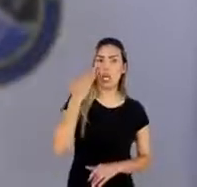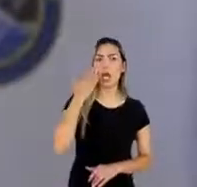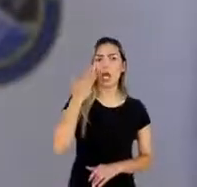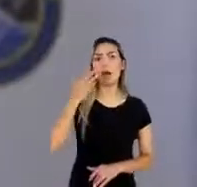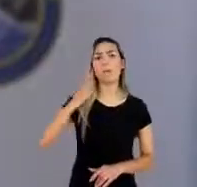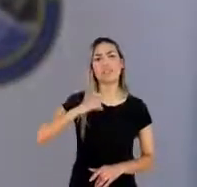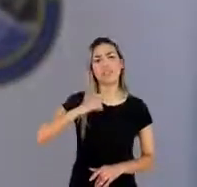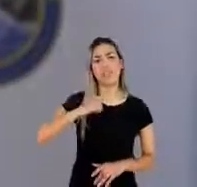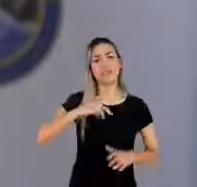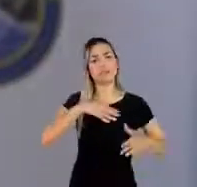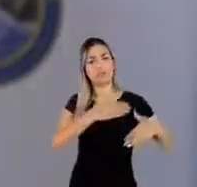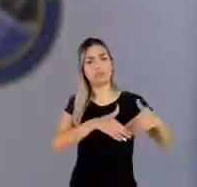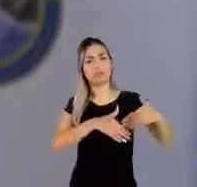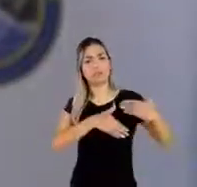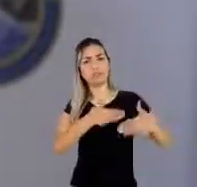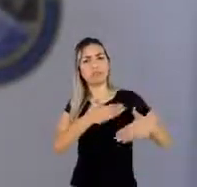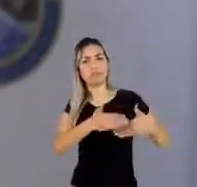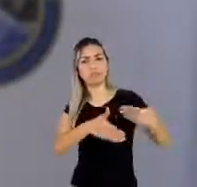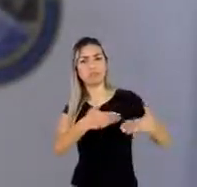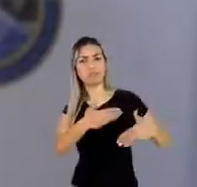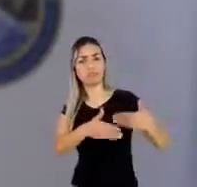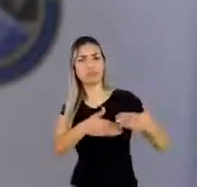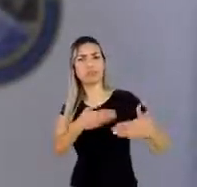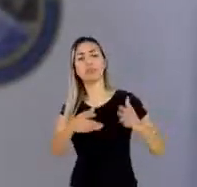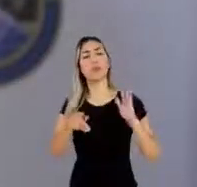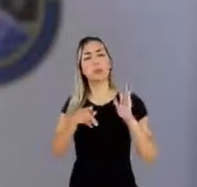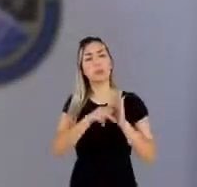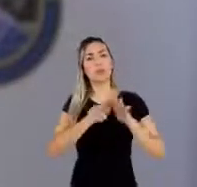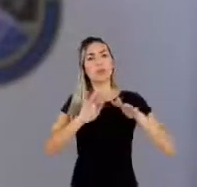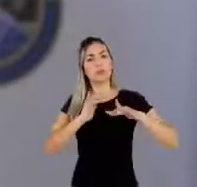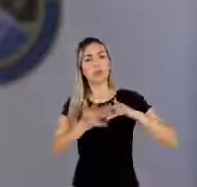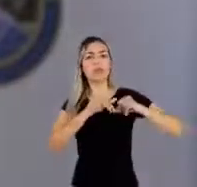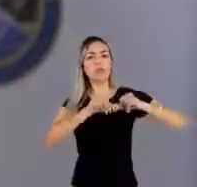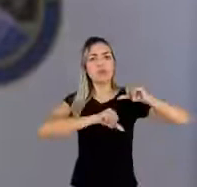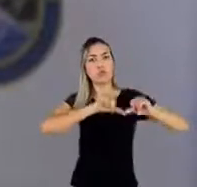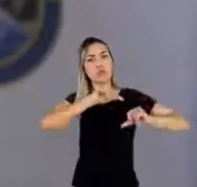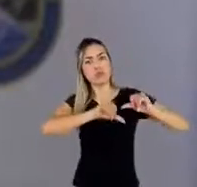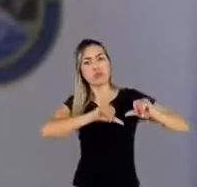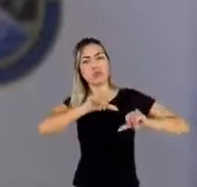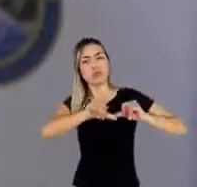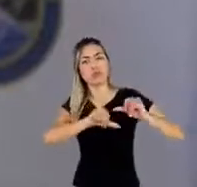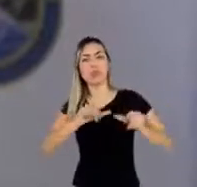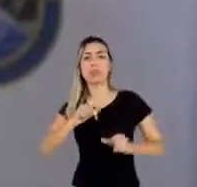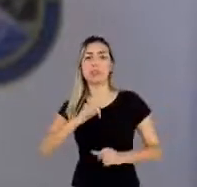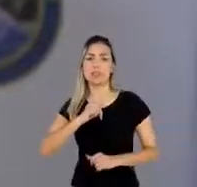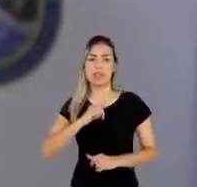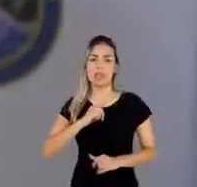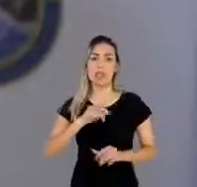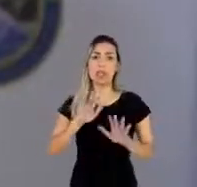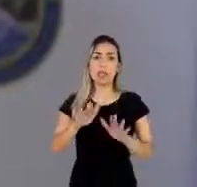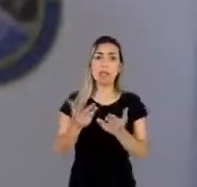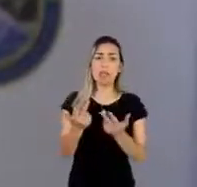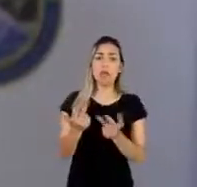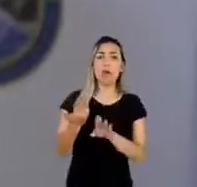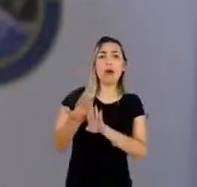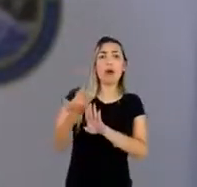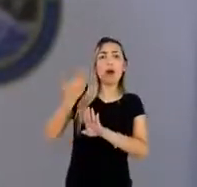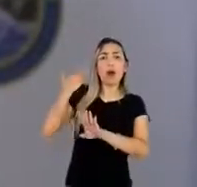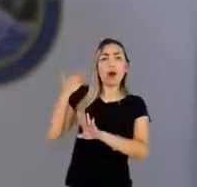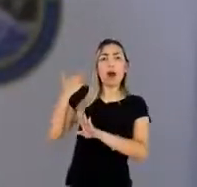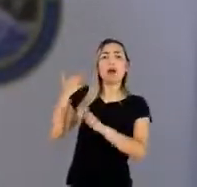de um processo de digitalização serão profundos como aquelas que ocorreram no setor de